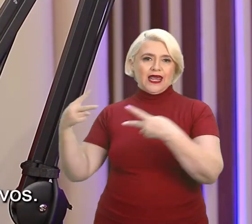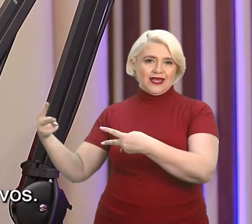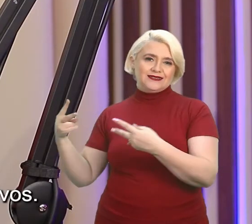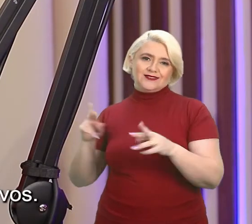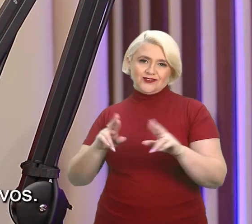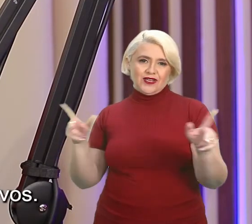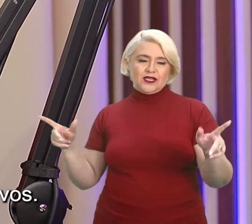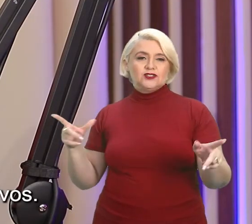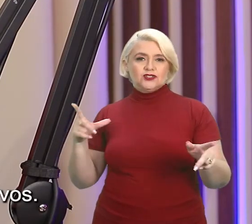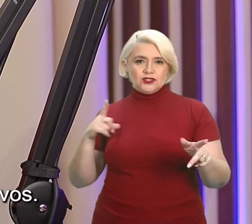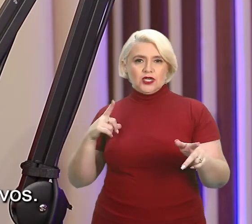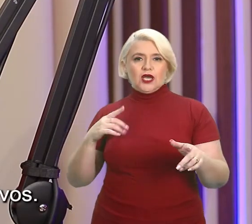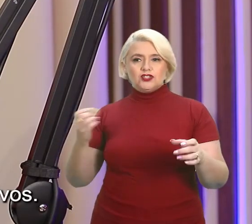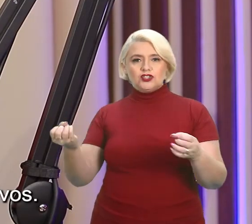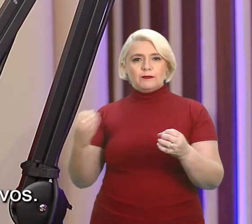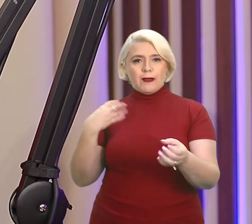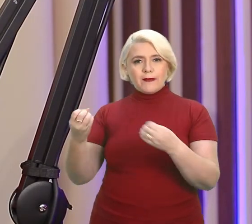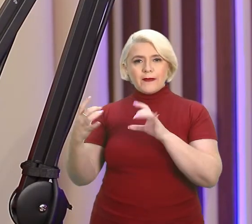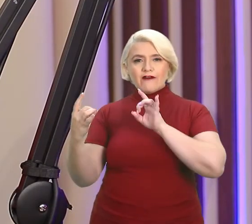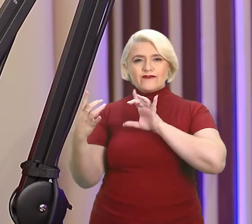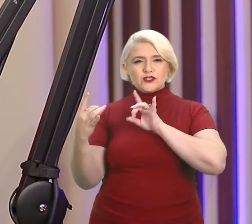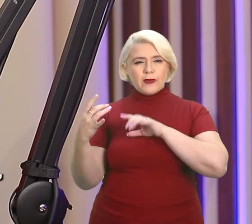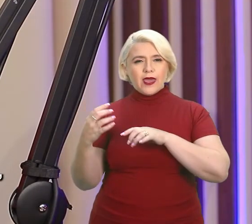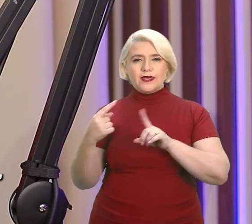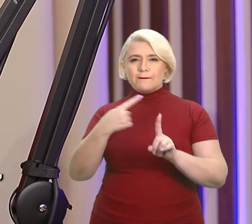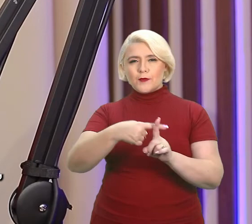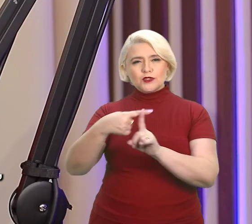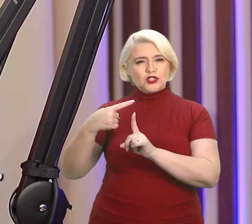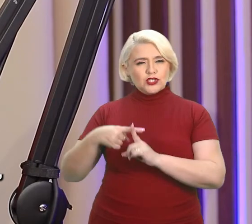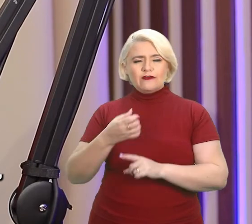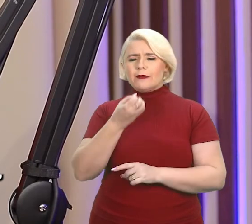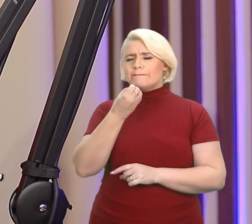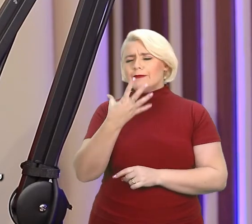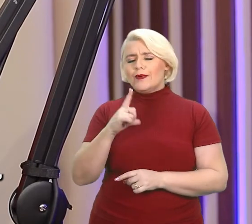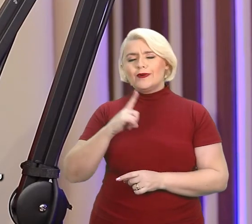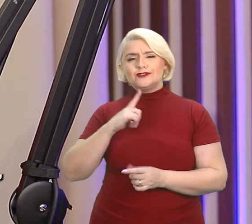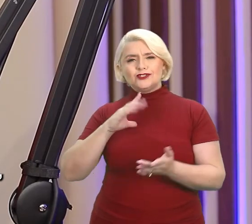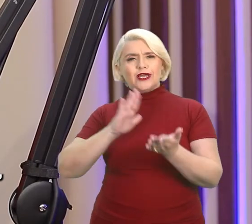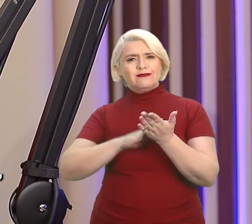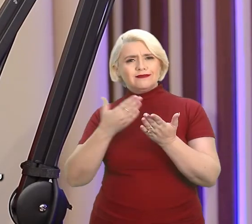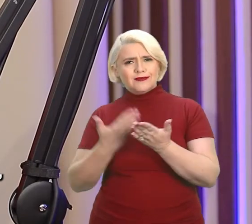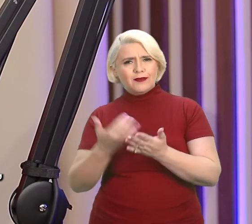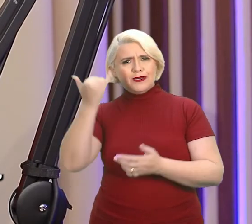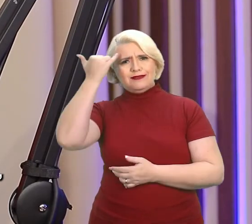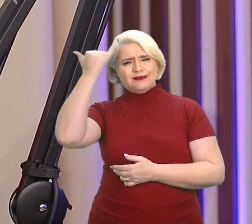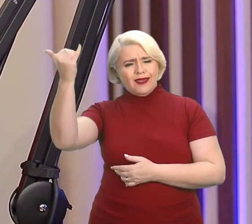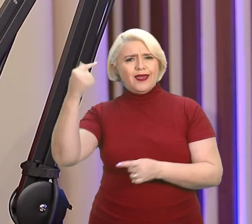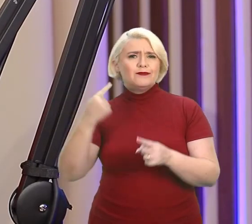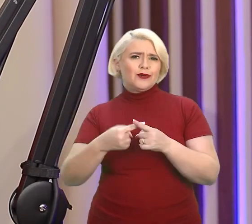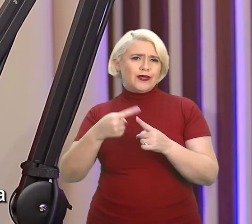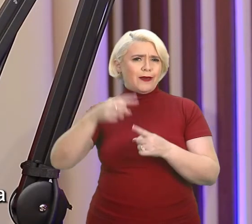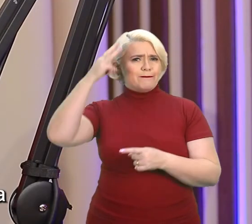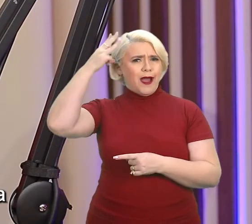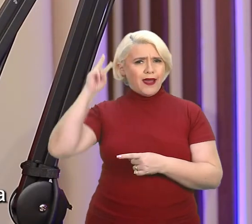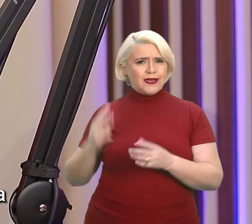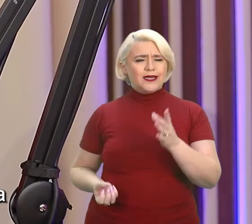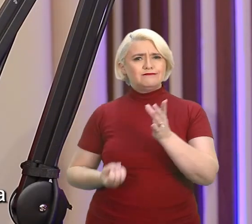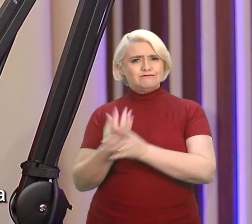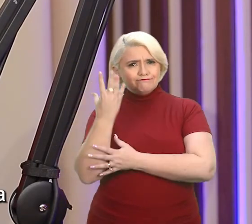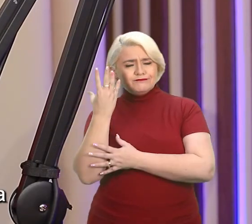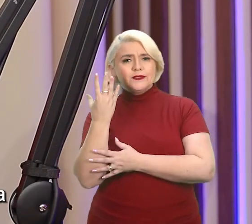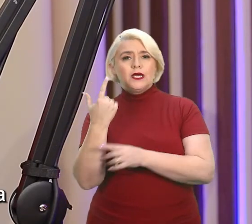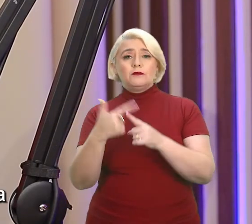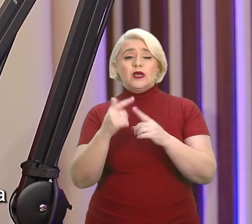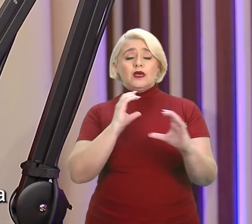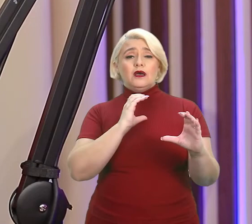muita gente. A gente recebeu muito feedback positivo, dizendo que bom que ela tinha tido essa ideia, porque a comunicação em